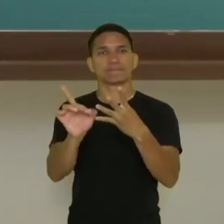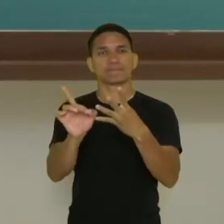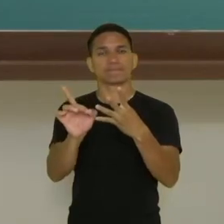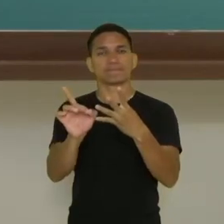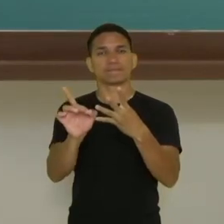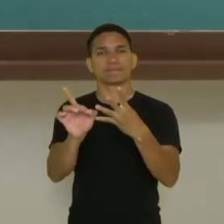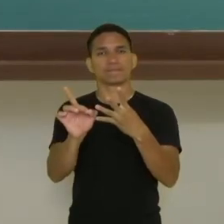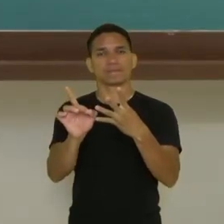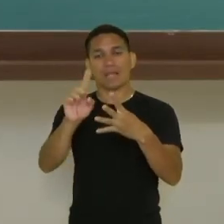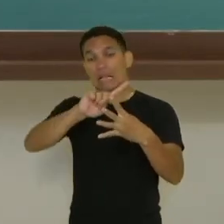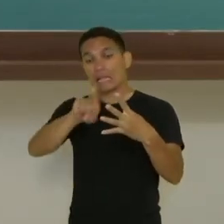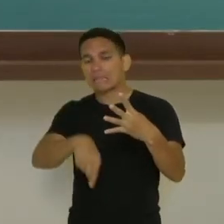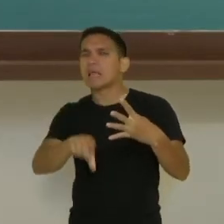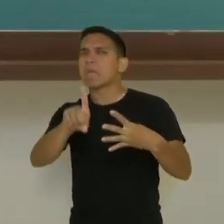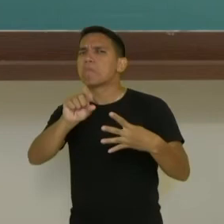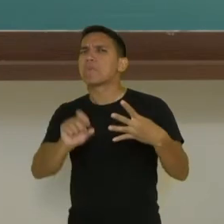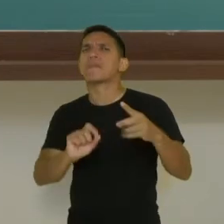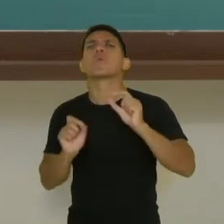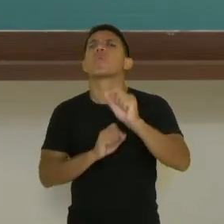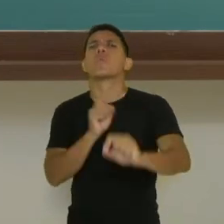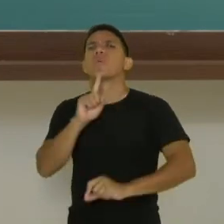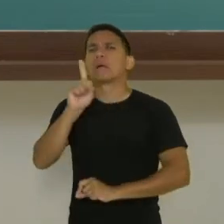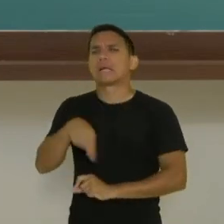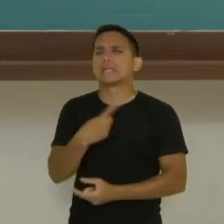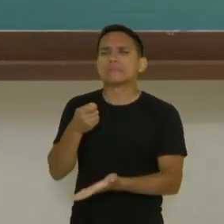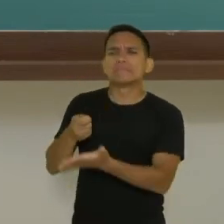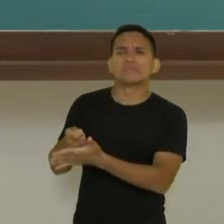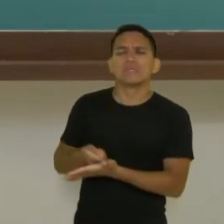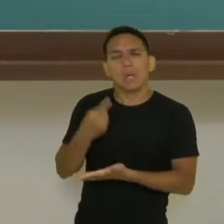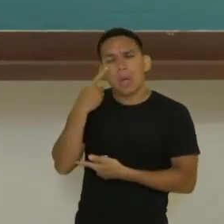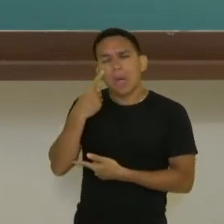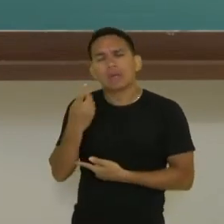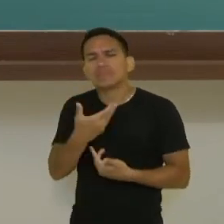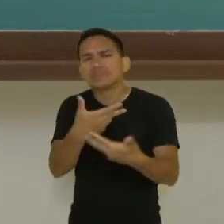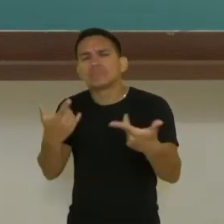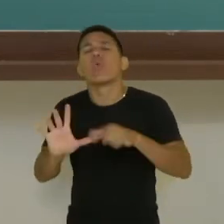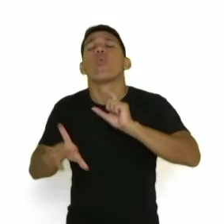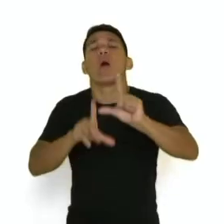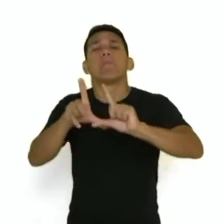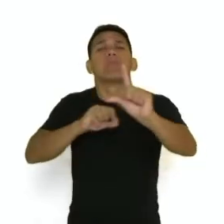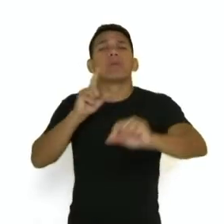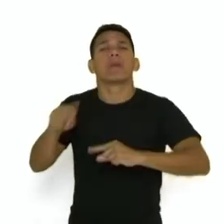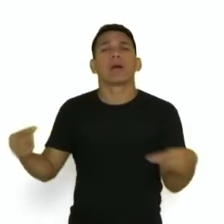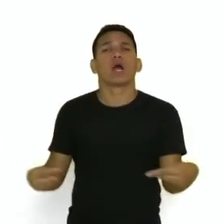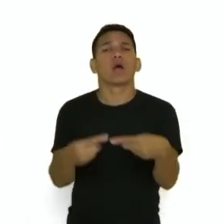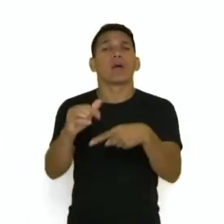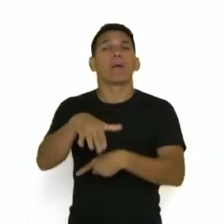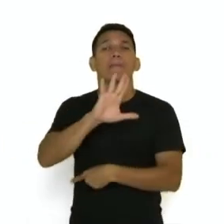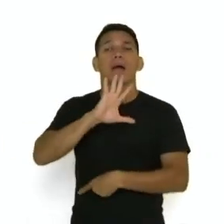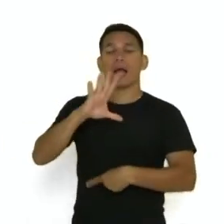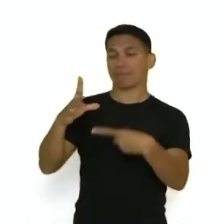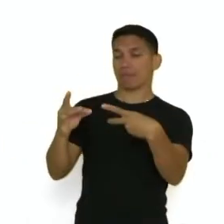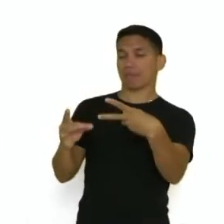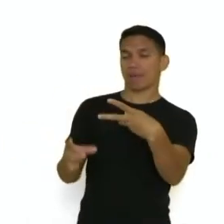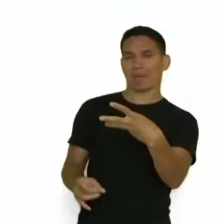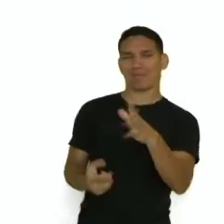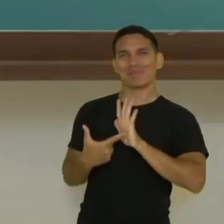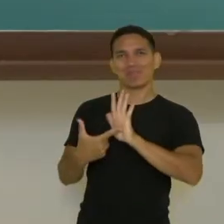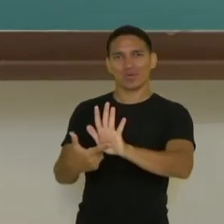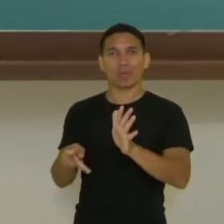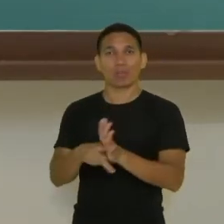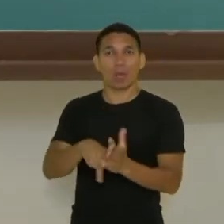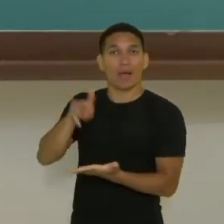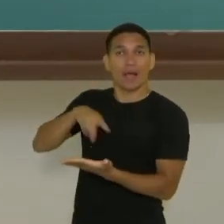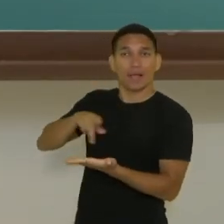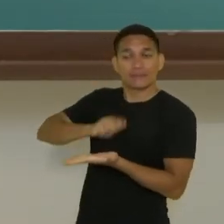enumeração. Essas questões de exemplificação, autoridade, princípio e enumeração são tipos